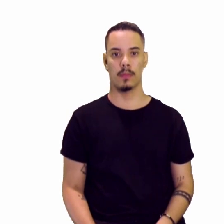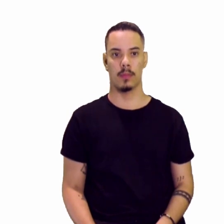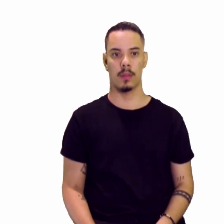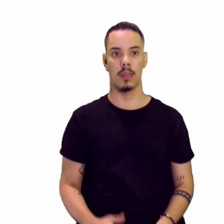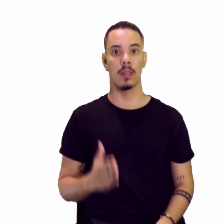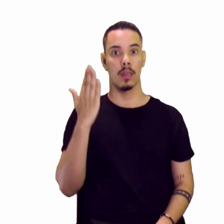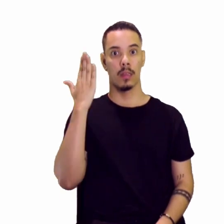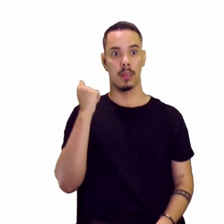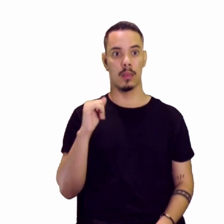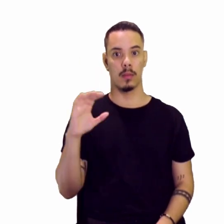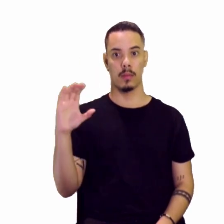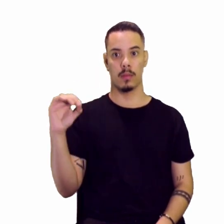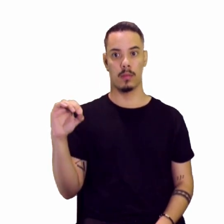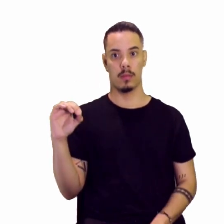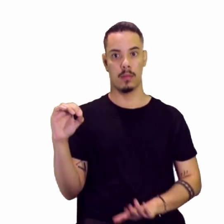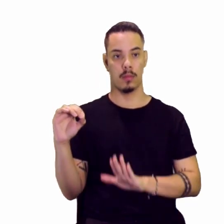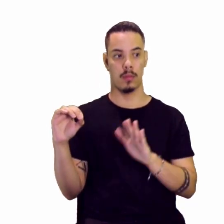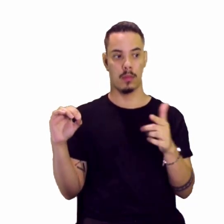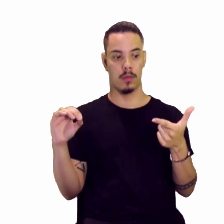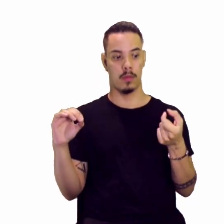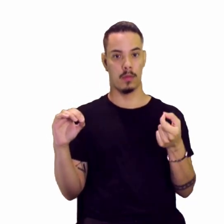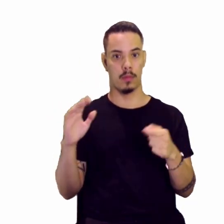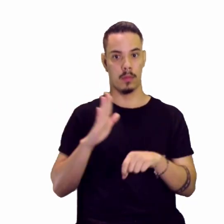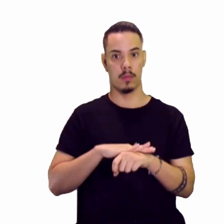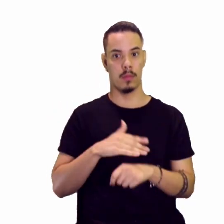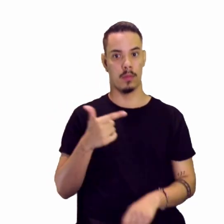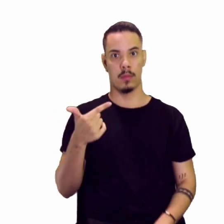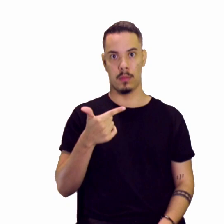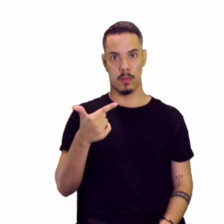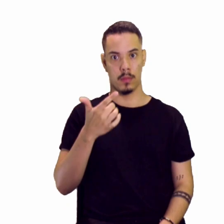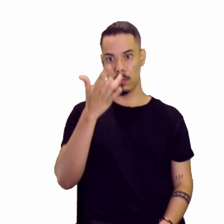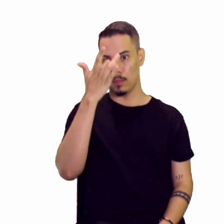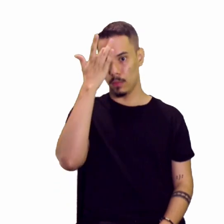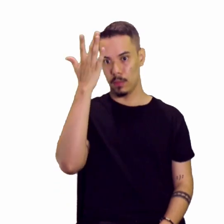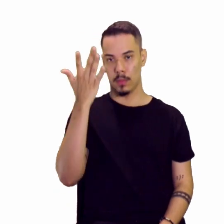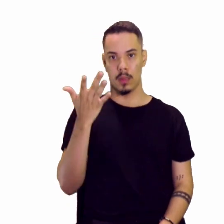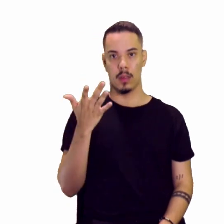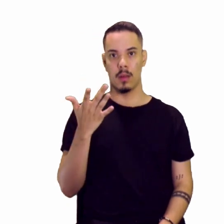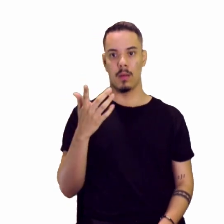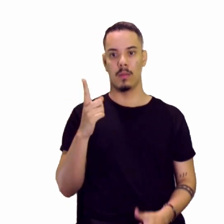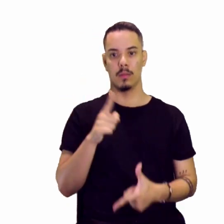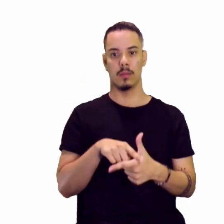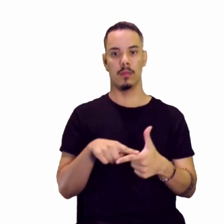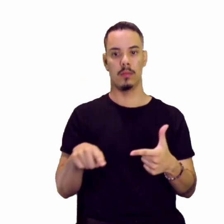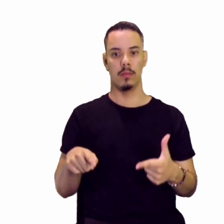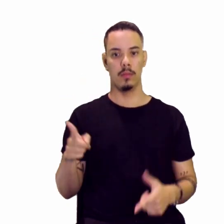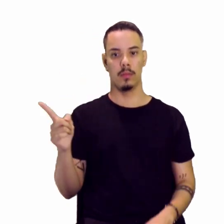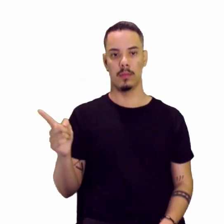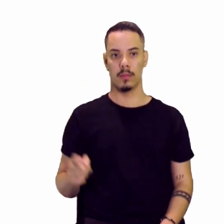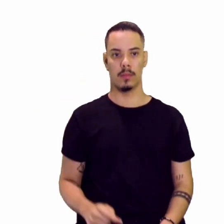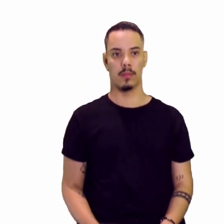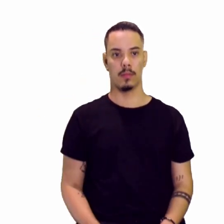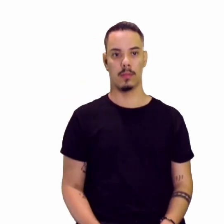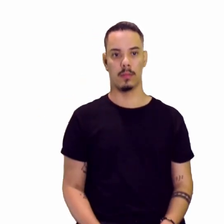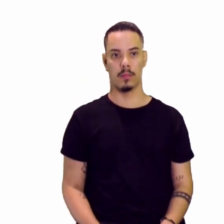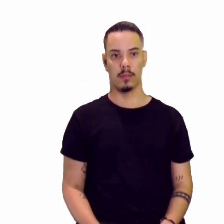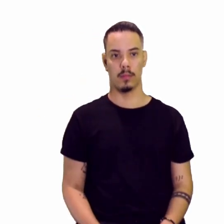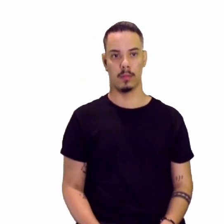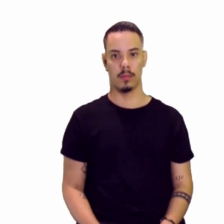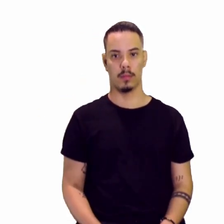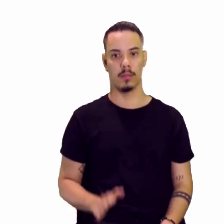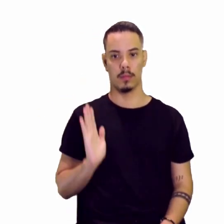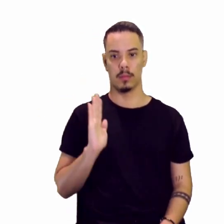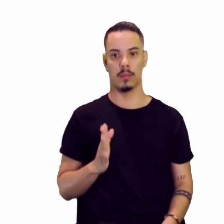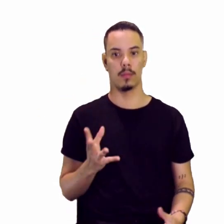a 20. E o tempo 2. Então vai ficar fácil, né? Olha só. Dividindo ali a variação... Já deu intervalo de